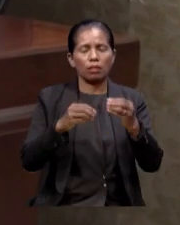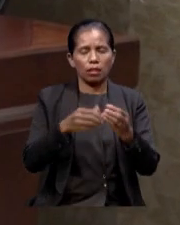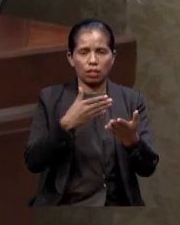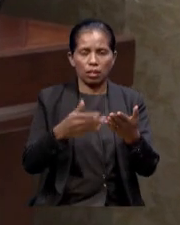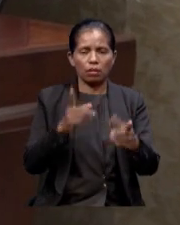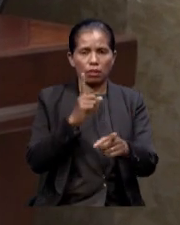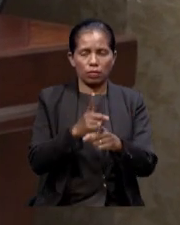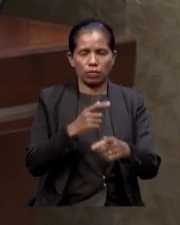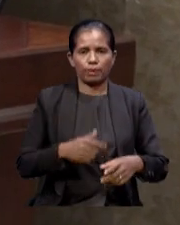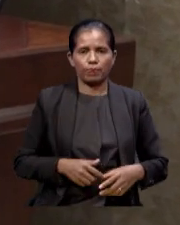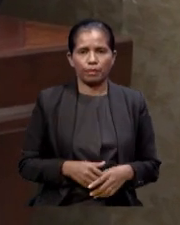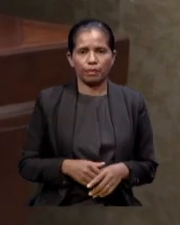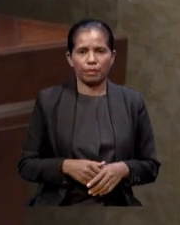da Silva, Leopoldina de Carvalho, Gemen.